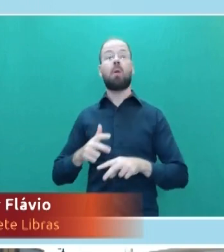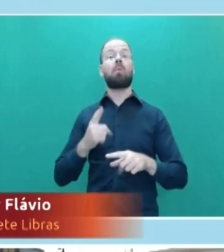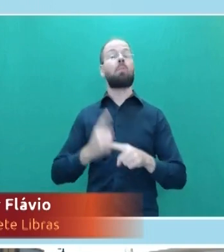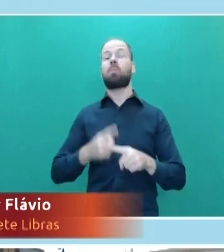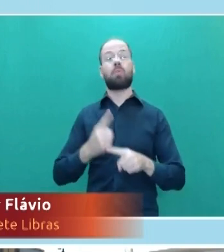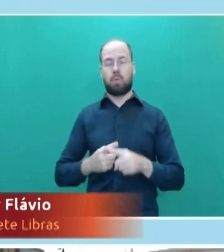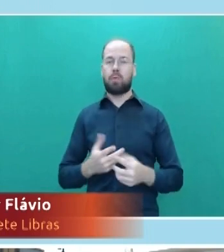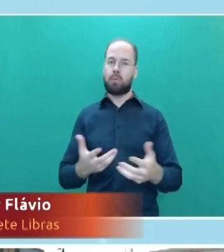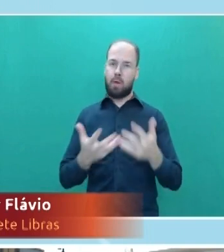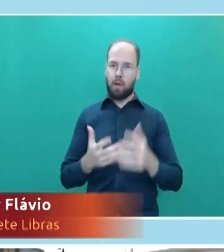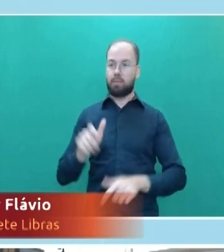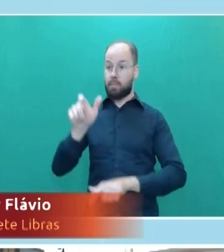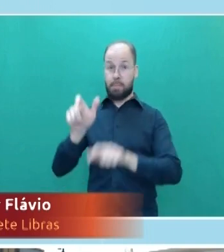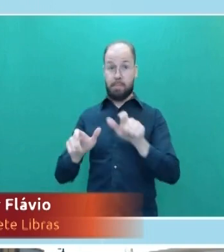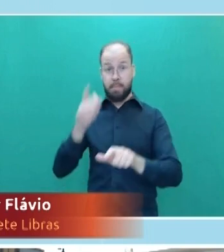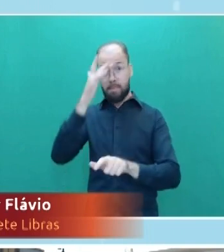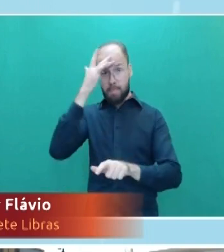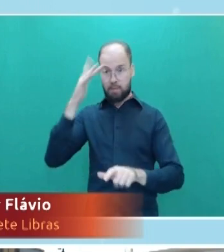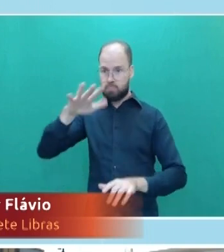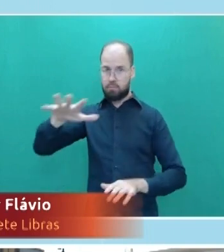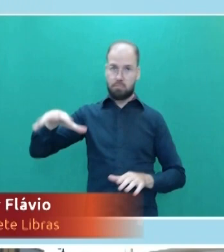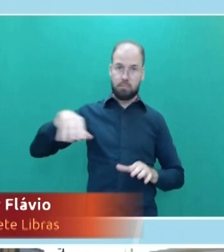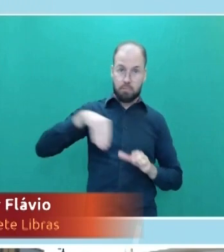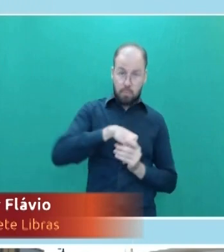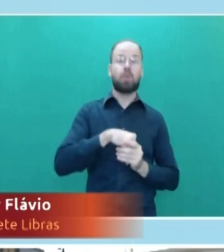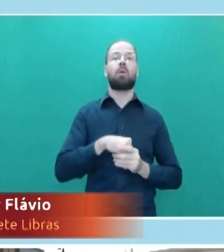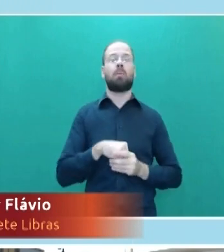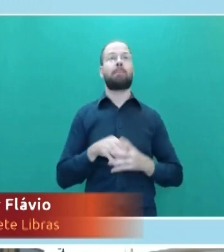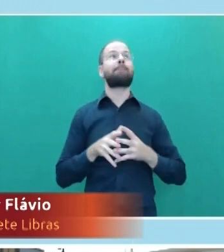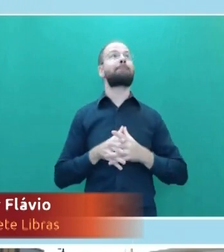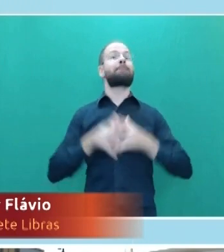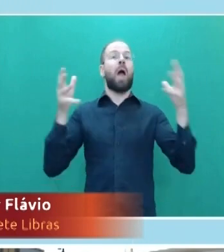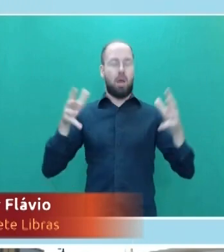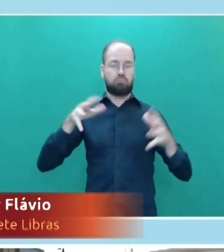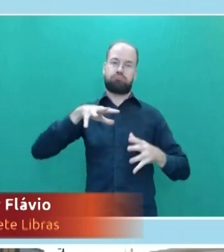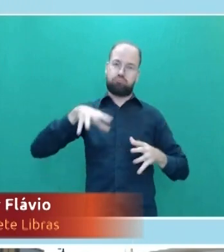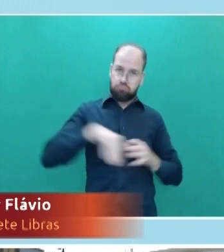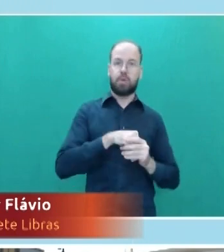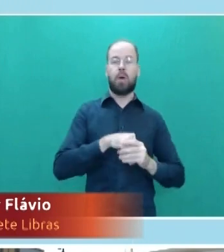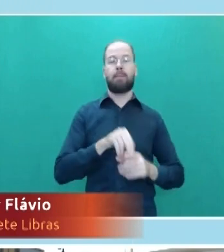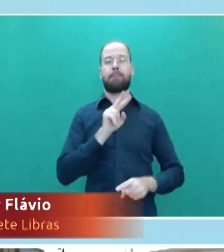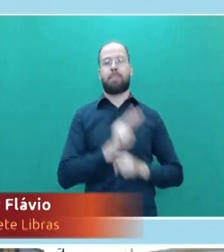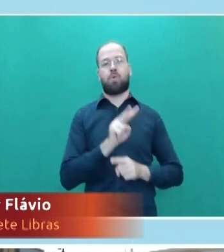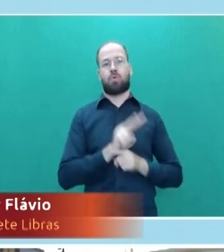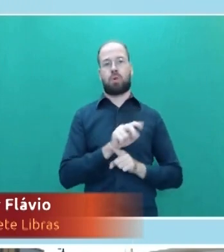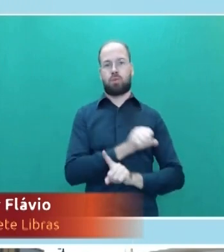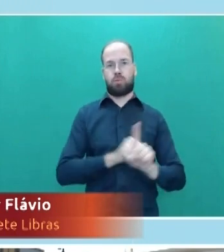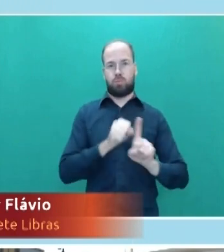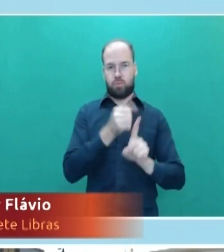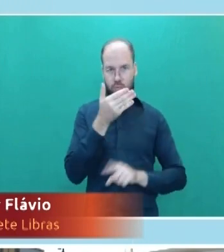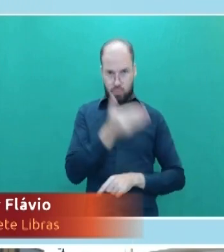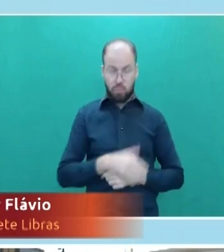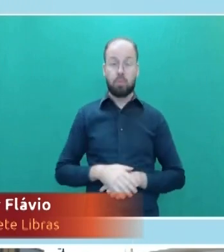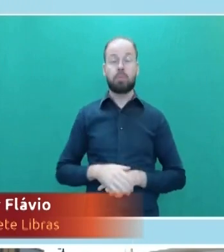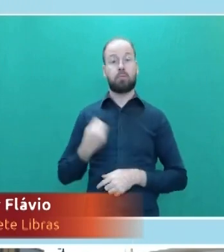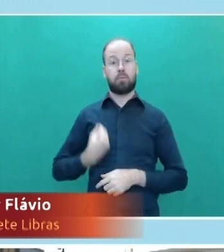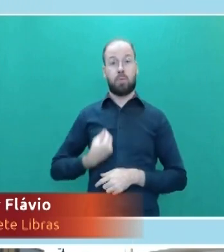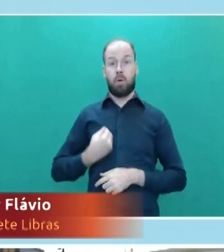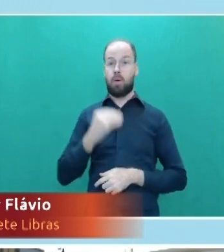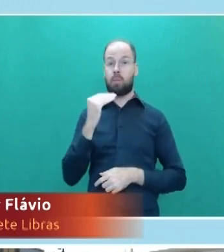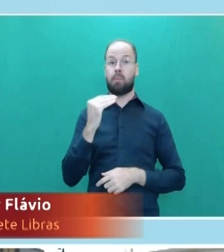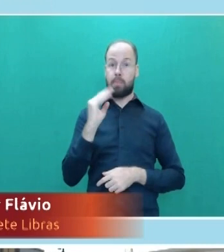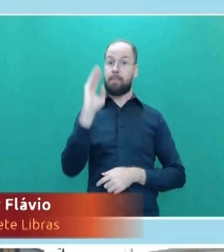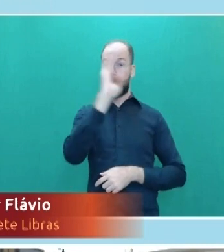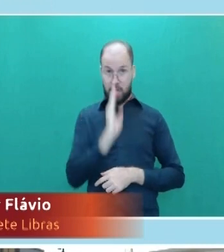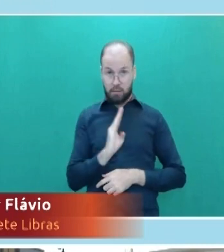sistema de proteção social um número maior de trabalhadores. É que as mudanças que o país vem enfrentando, né, no seu